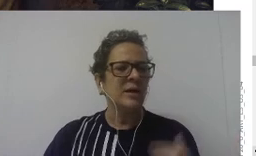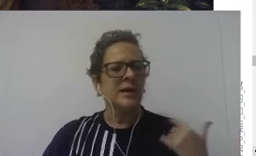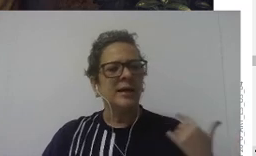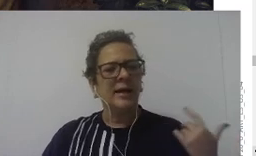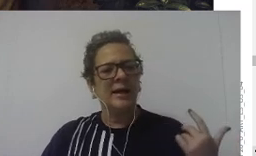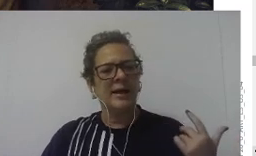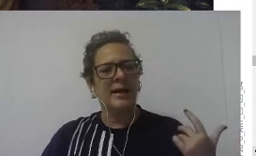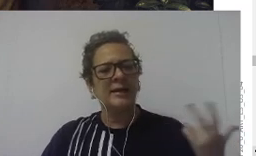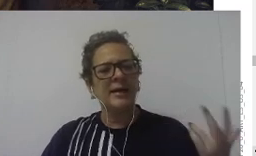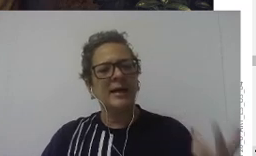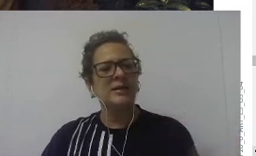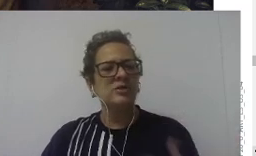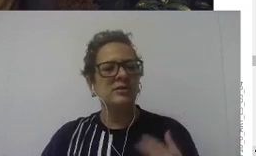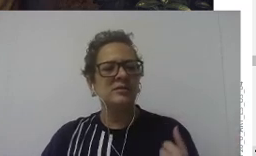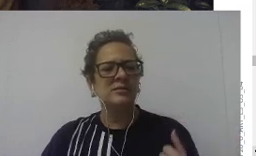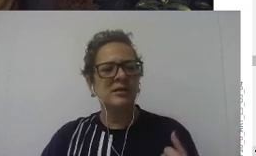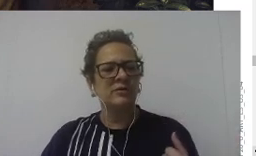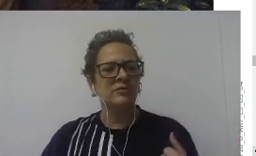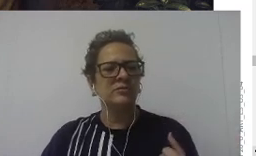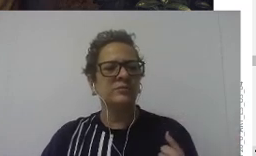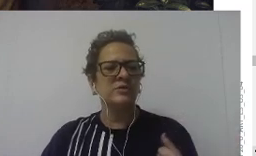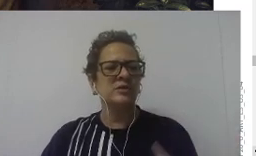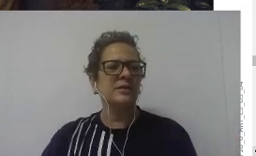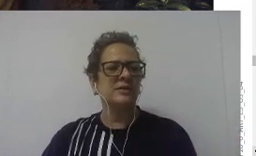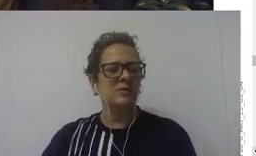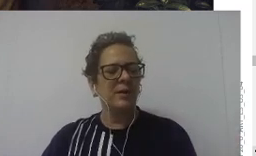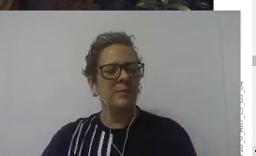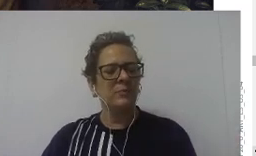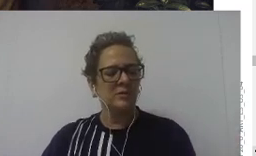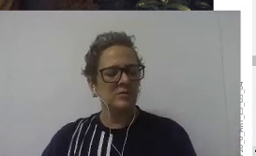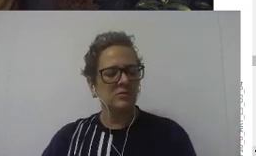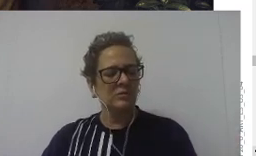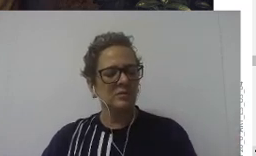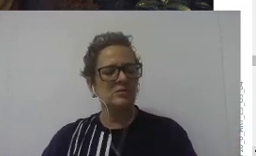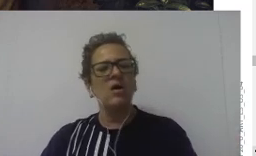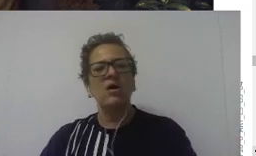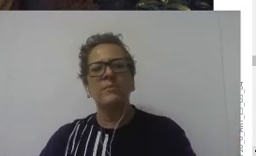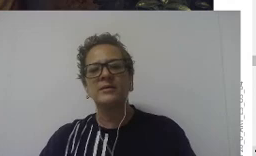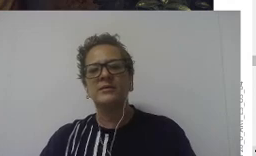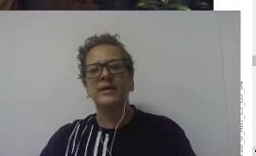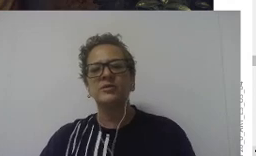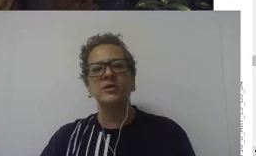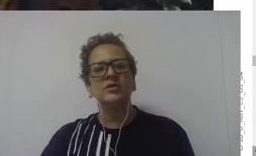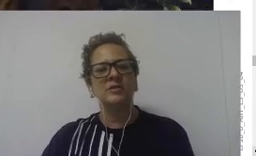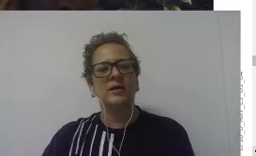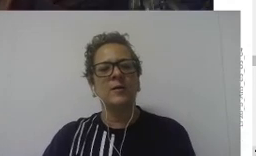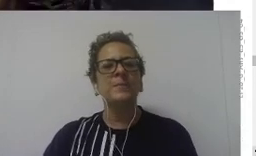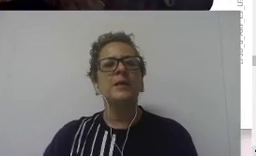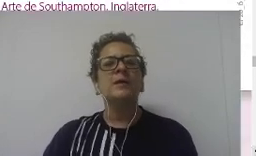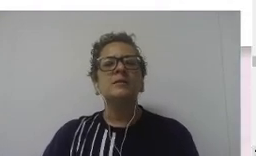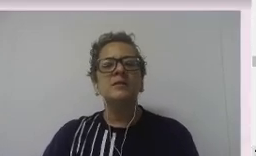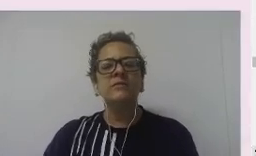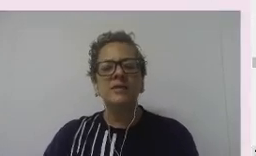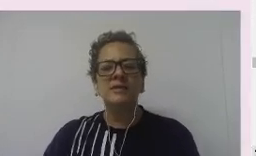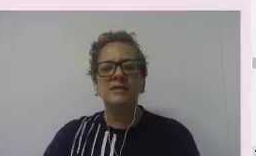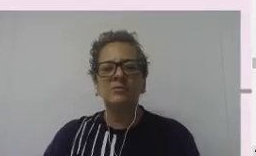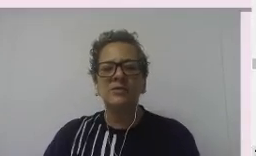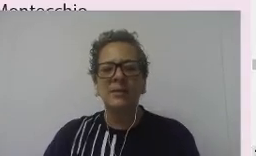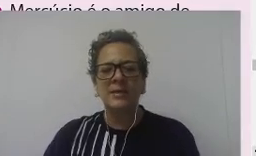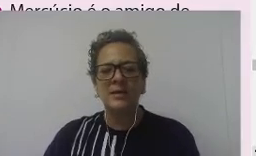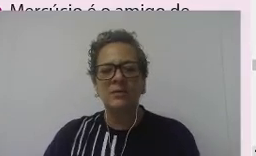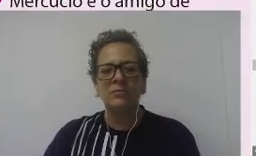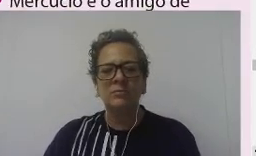televisão, e além de ter servido de inspiração para muitas outras obras, né, gente? Então, se vocês